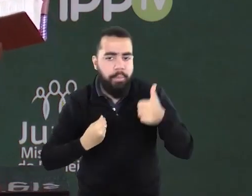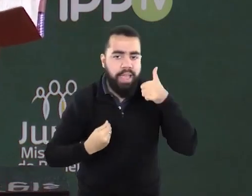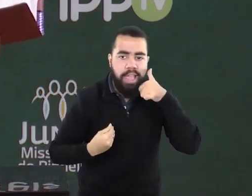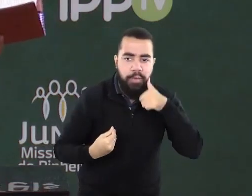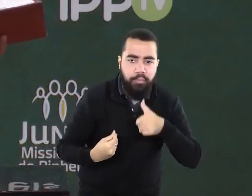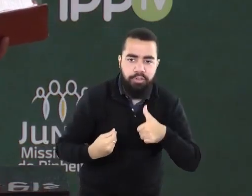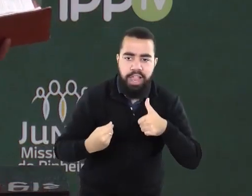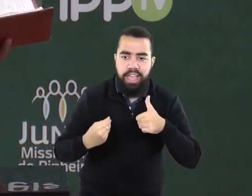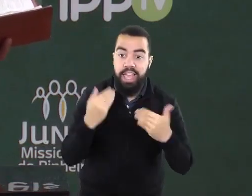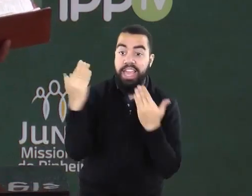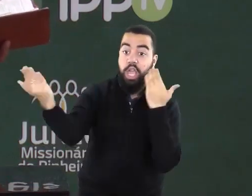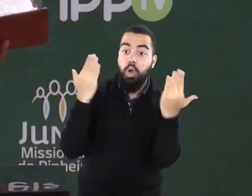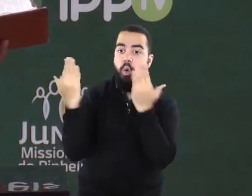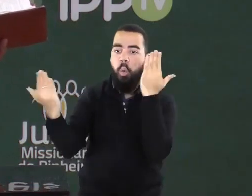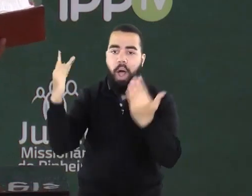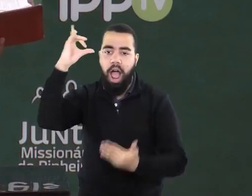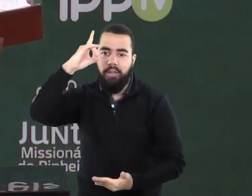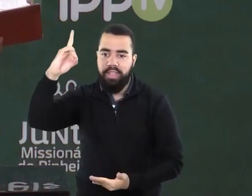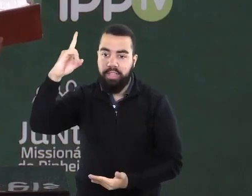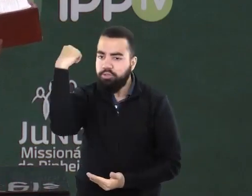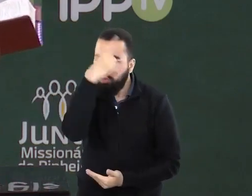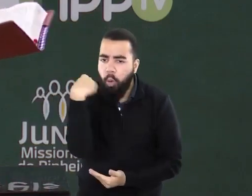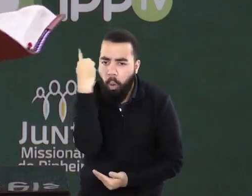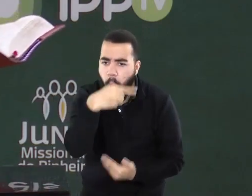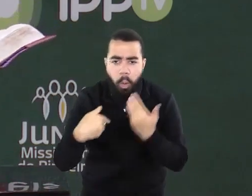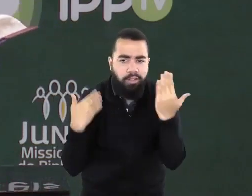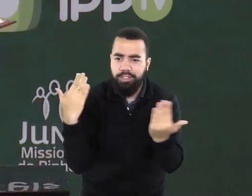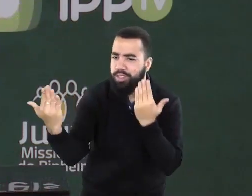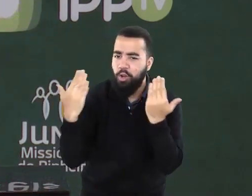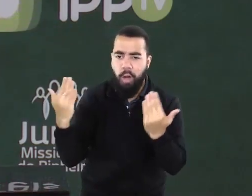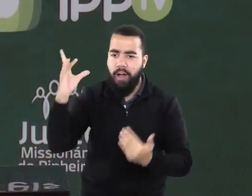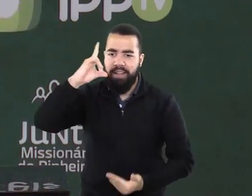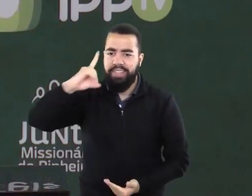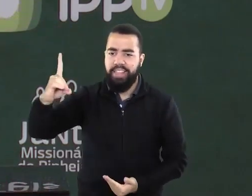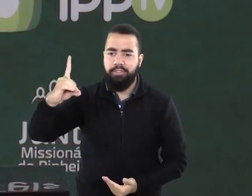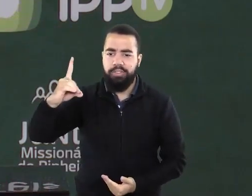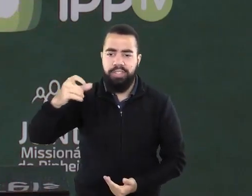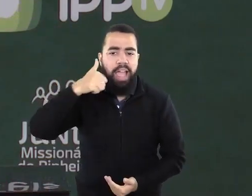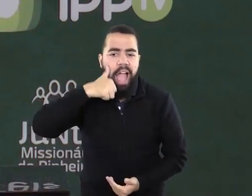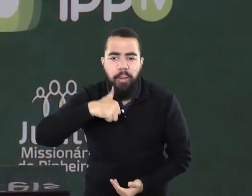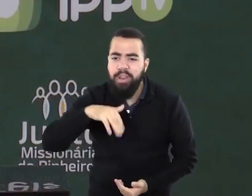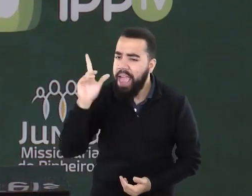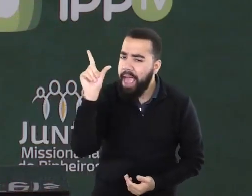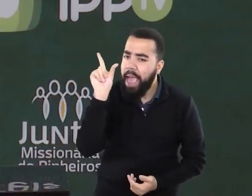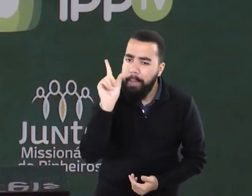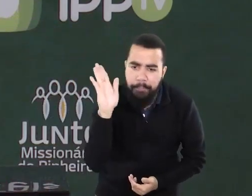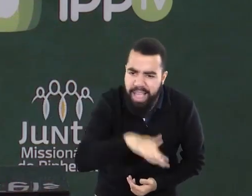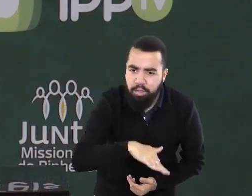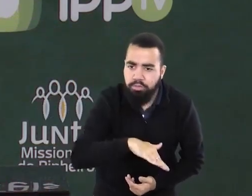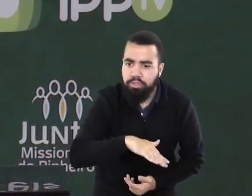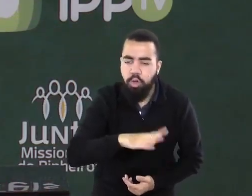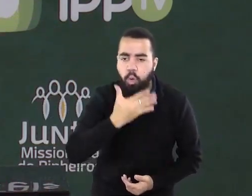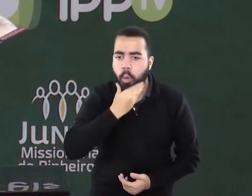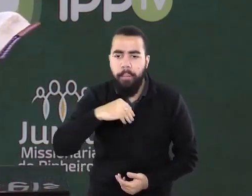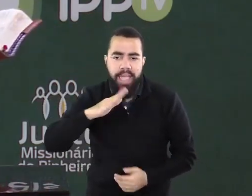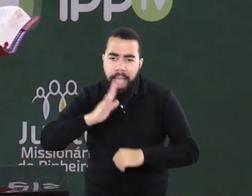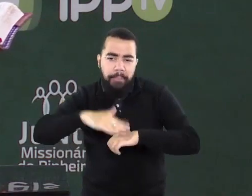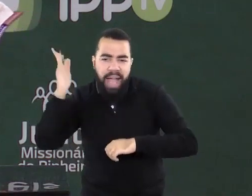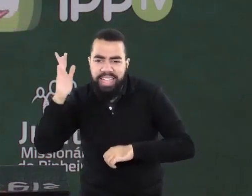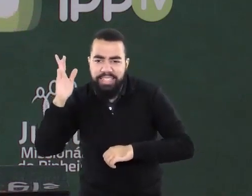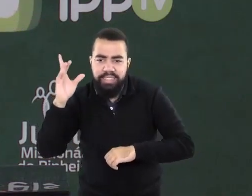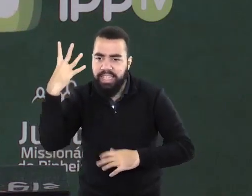O homem não é mais imagem e semelhança de Deus do que a mulher não é menos imagem e semelhança de Deus que o homem. Os dois foram